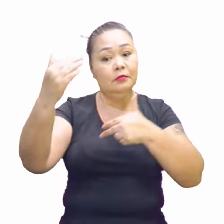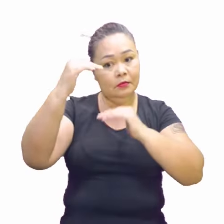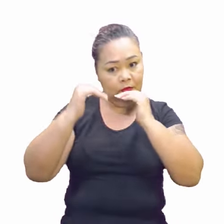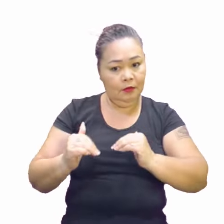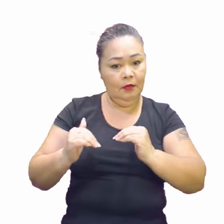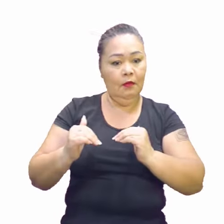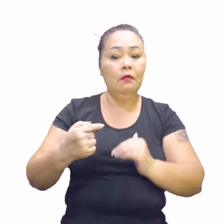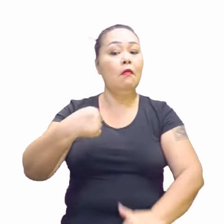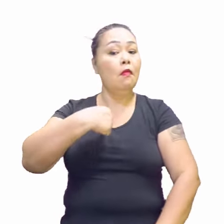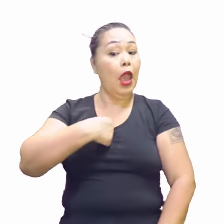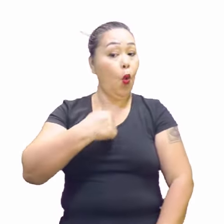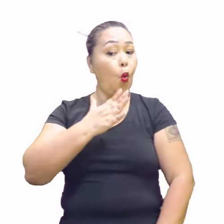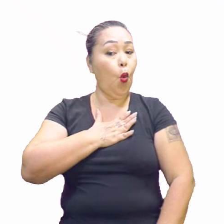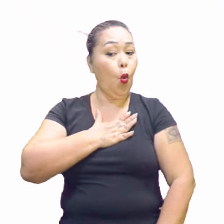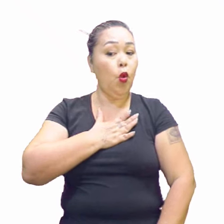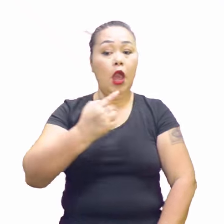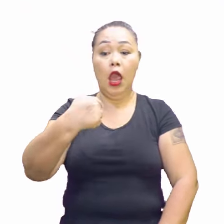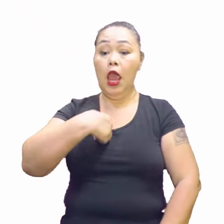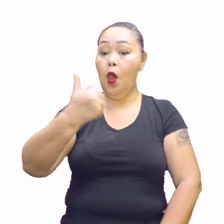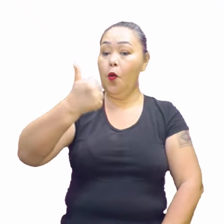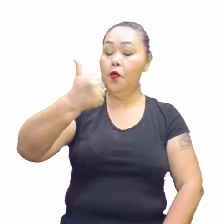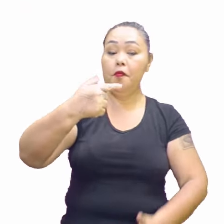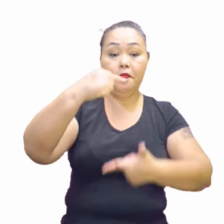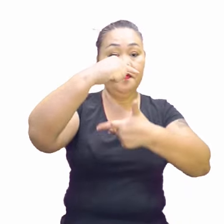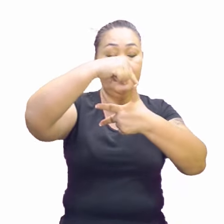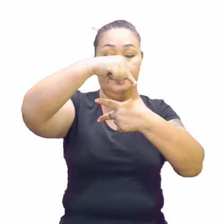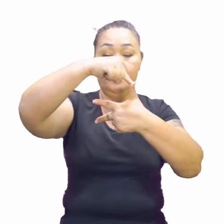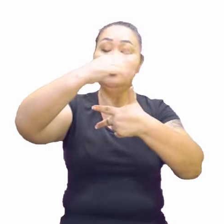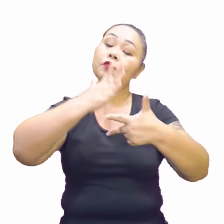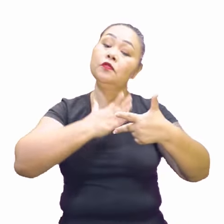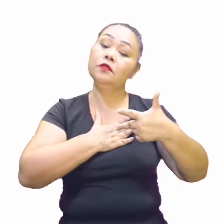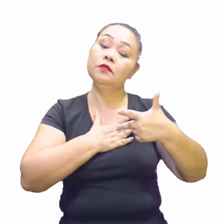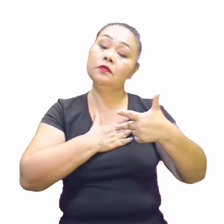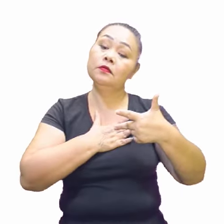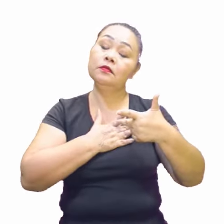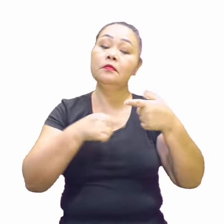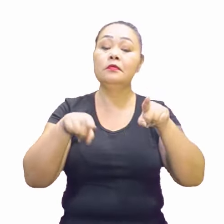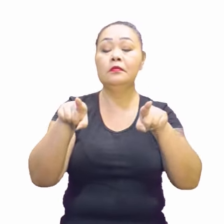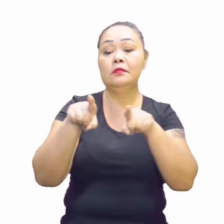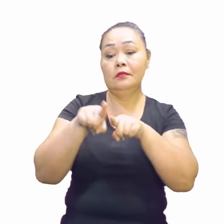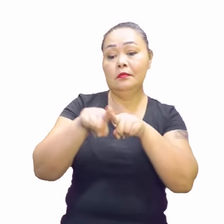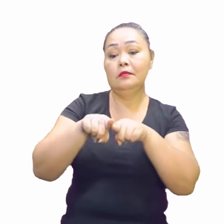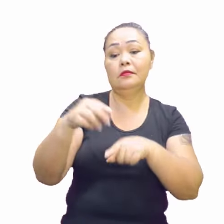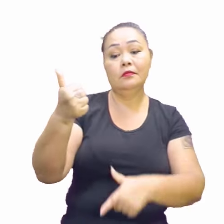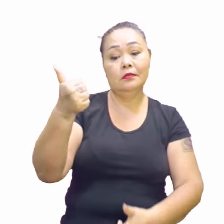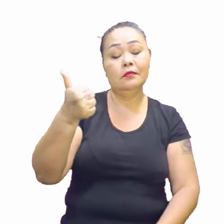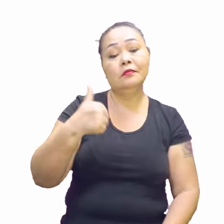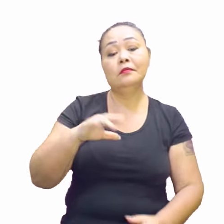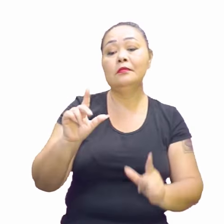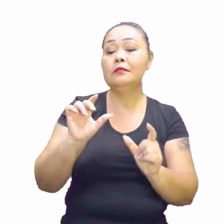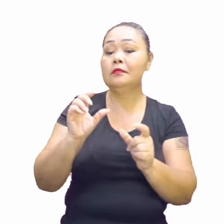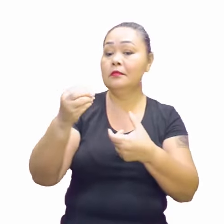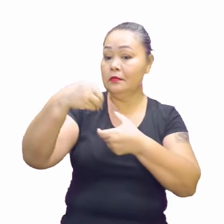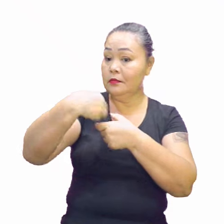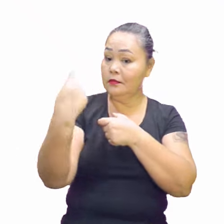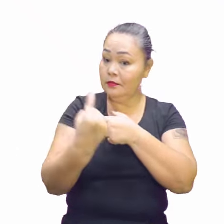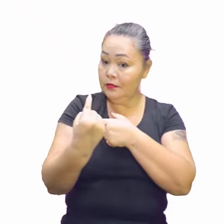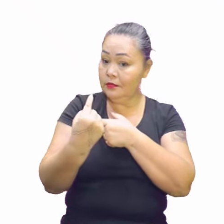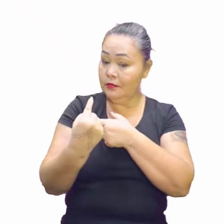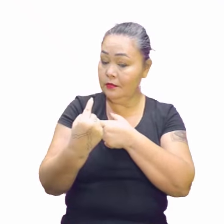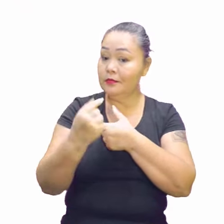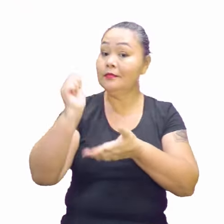na próxima, eu gosto, eu primeira pessoa, e o verbo também está na primeira pessoa do singular.